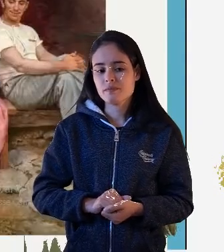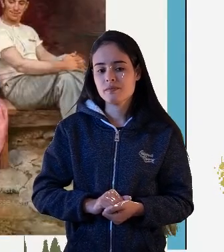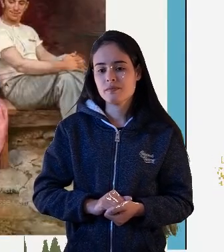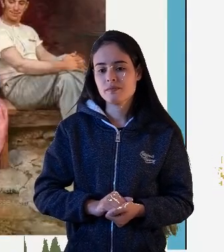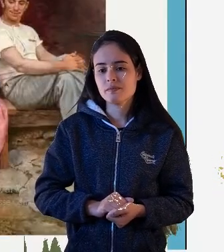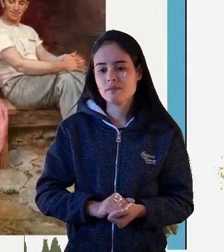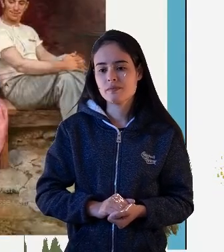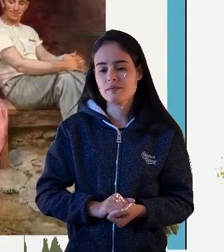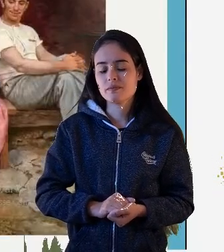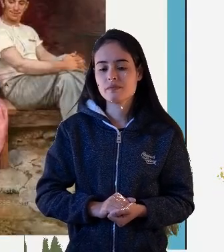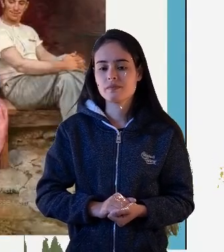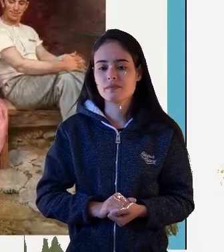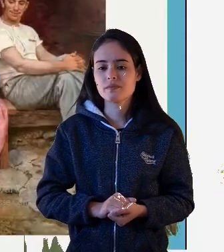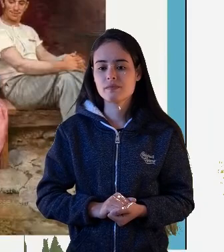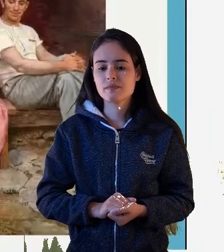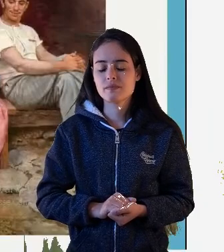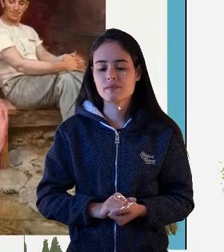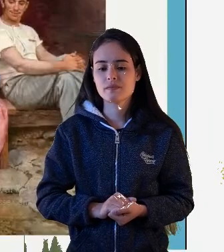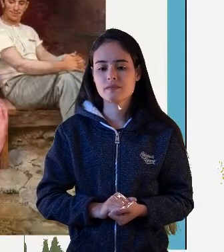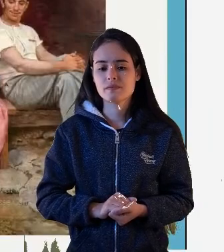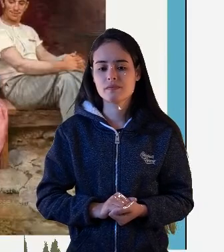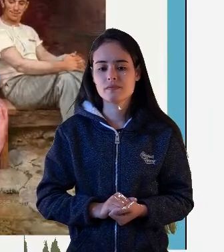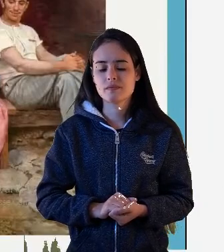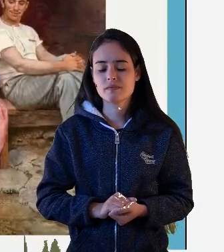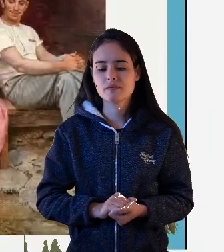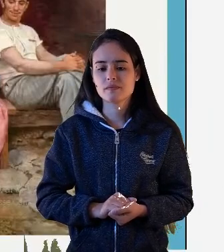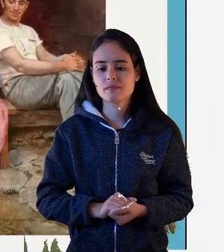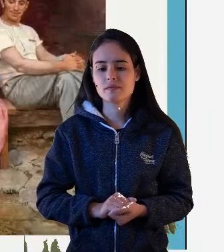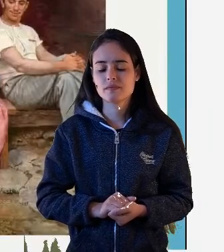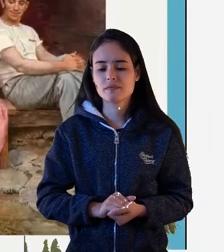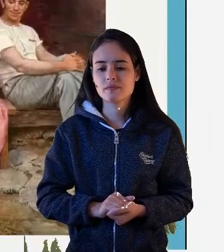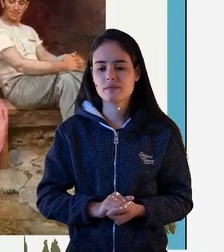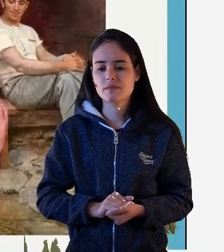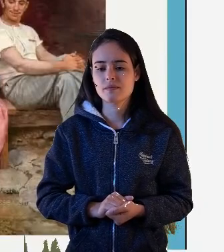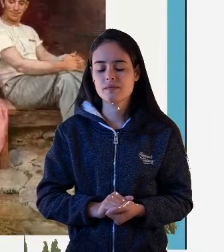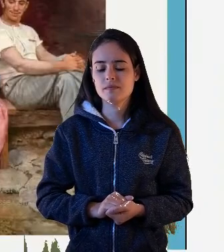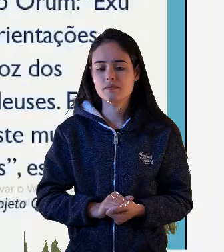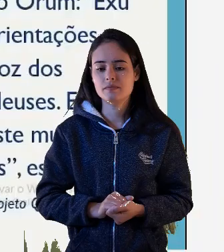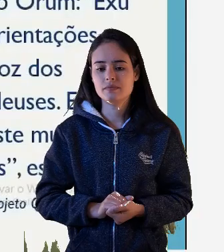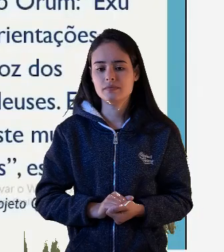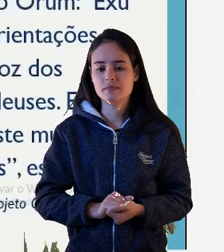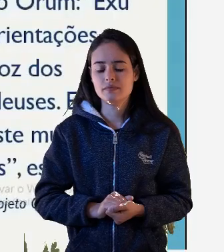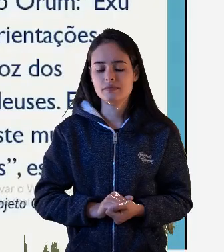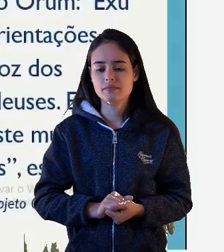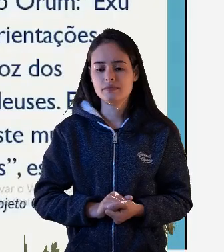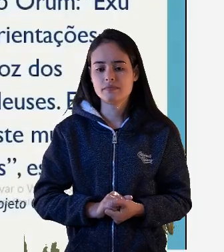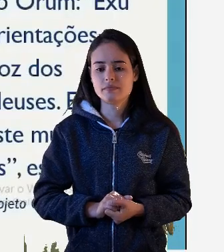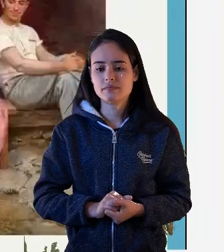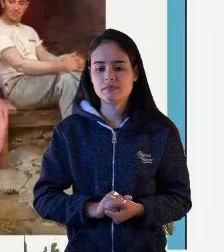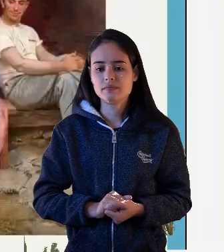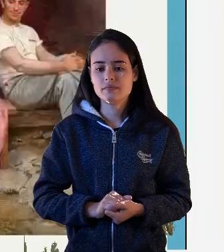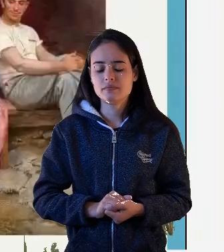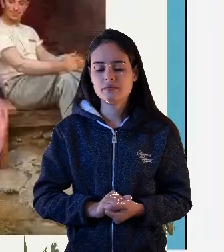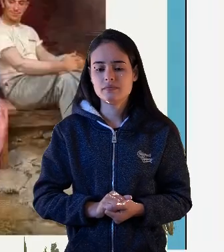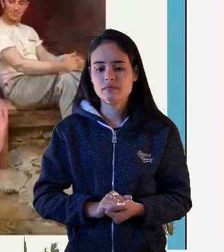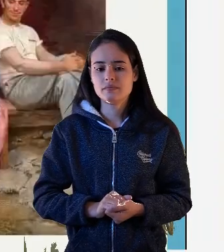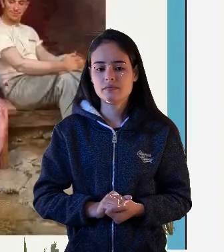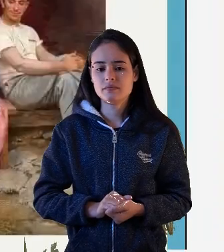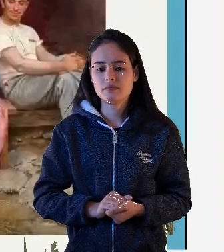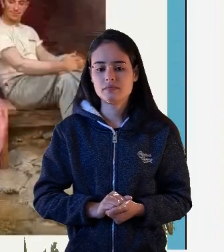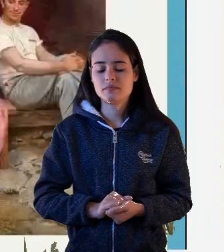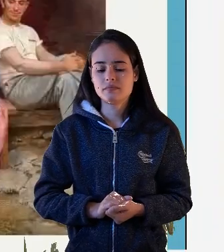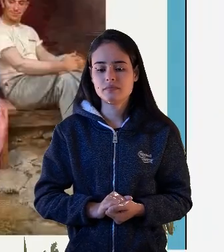de branqueamento, né, que a República tentou, foi uma ideia, né, no Brasil, bastante difundida,